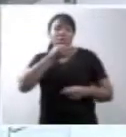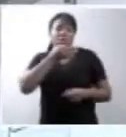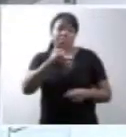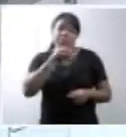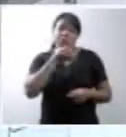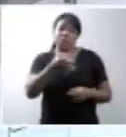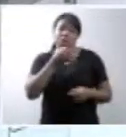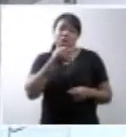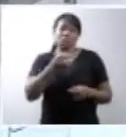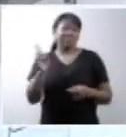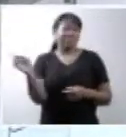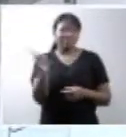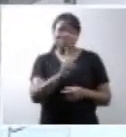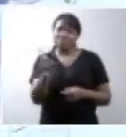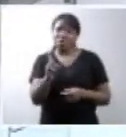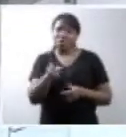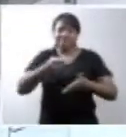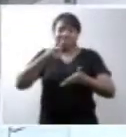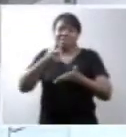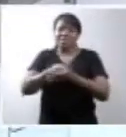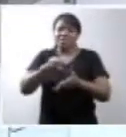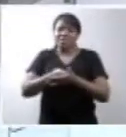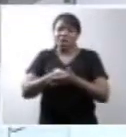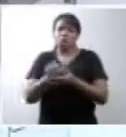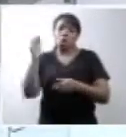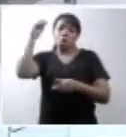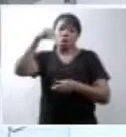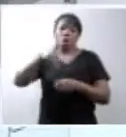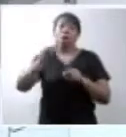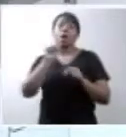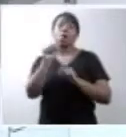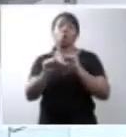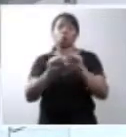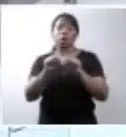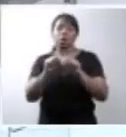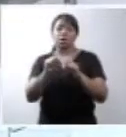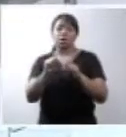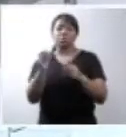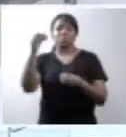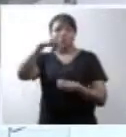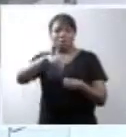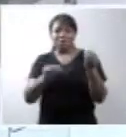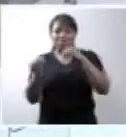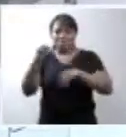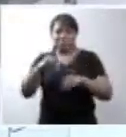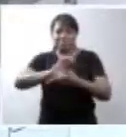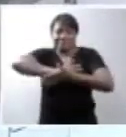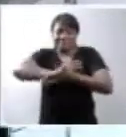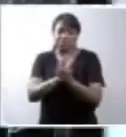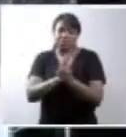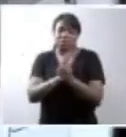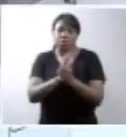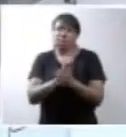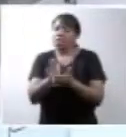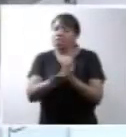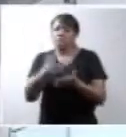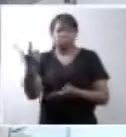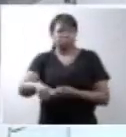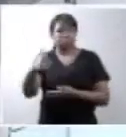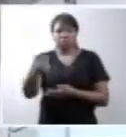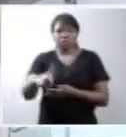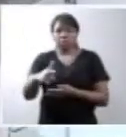opinião, não é tentando colocar o ingrediente discriminação, que não